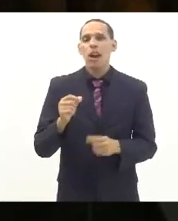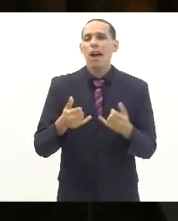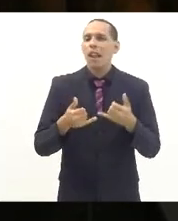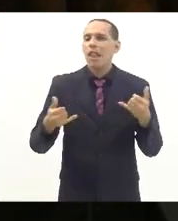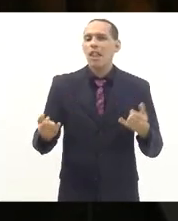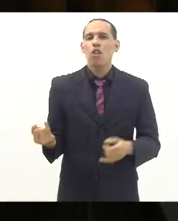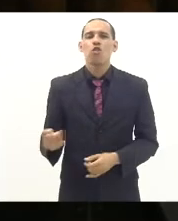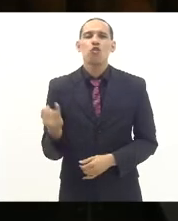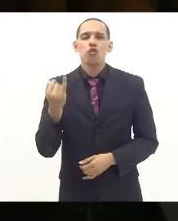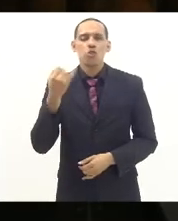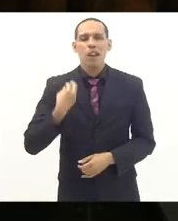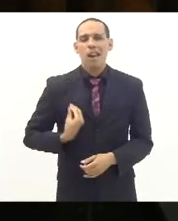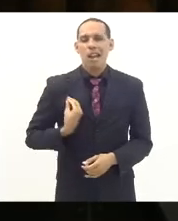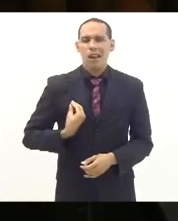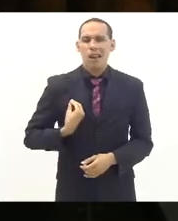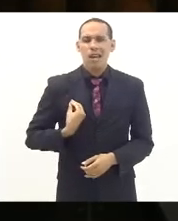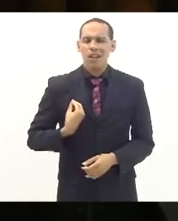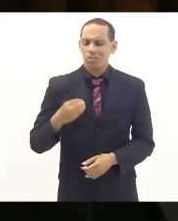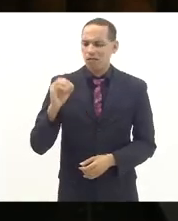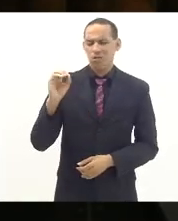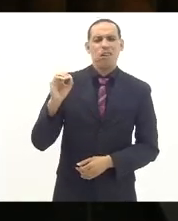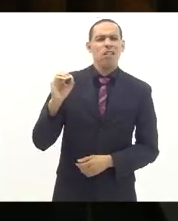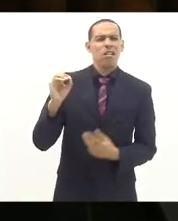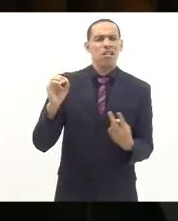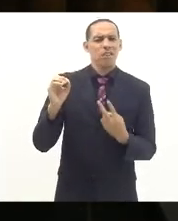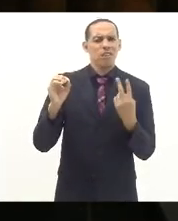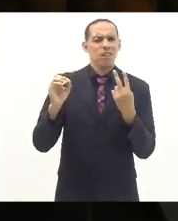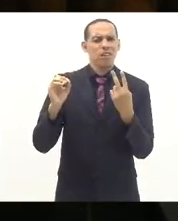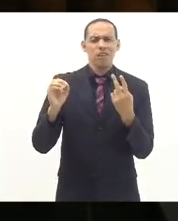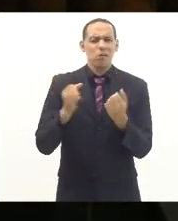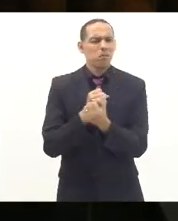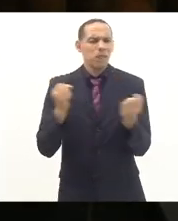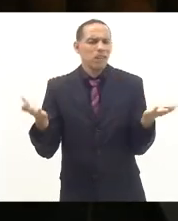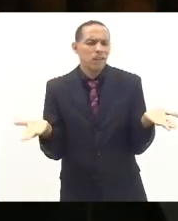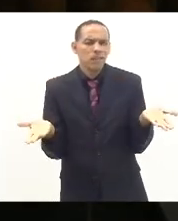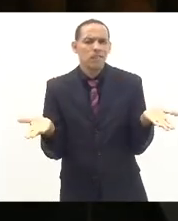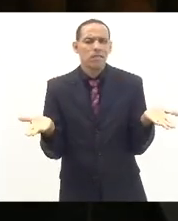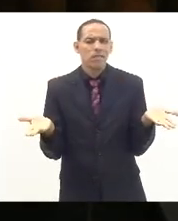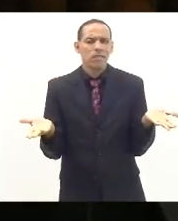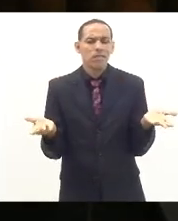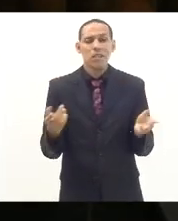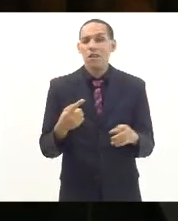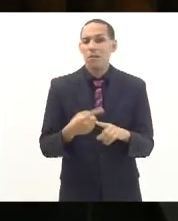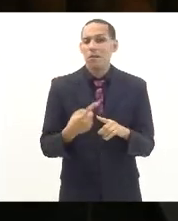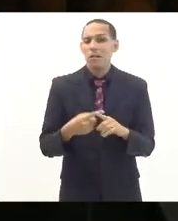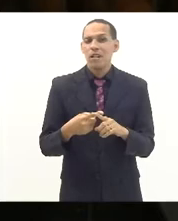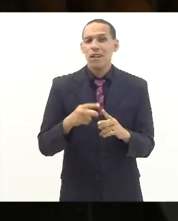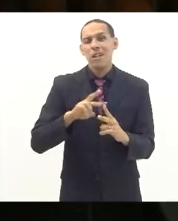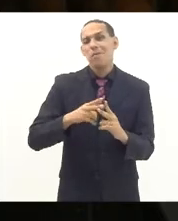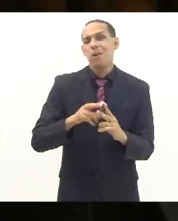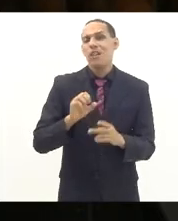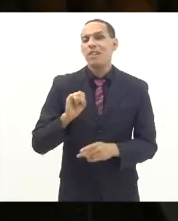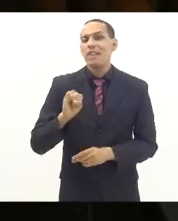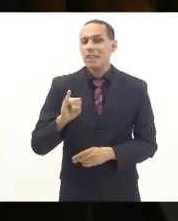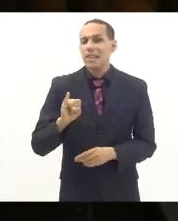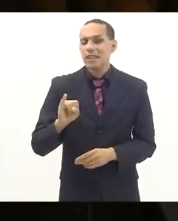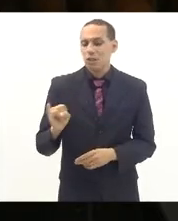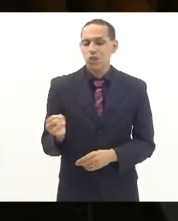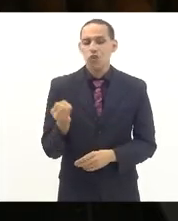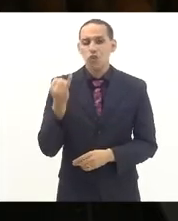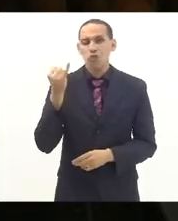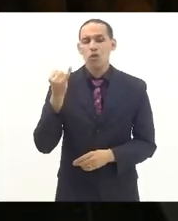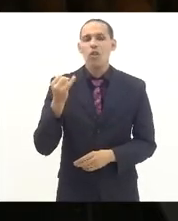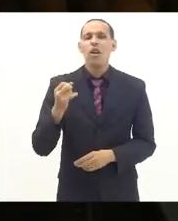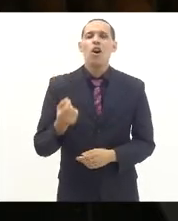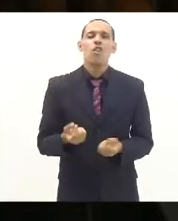foi apresentada com valor zero quando na prática impossível de acontecer presidente que tal hipótese somente ocorreria se